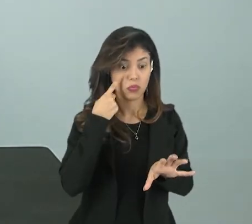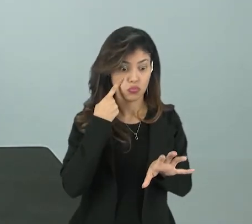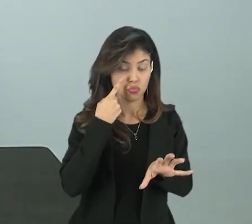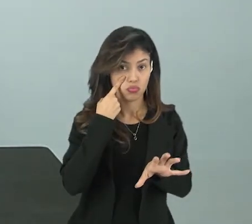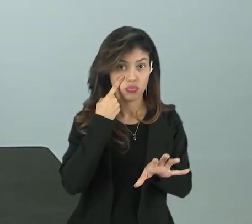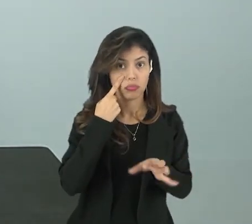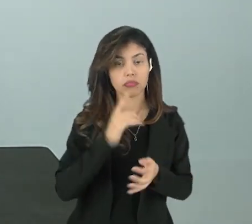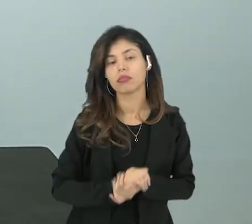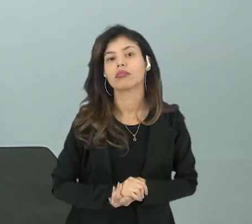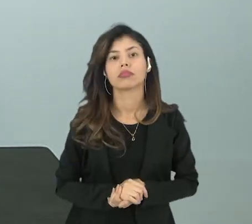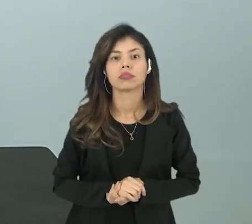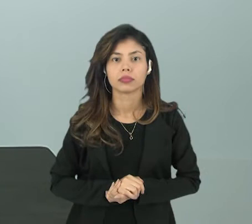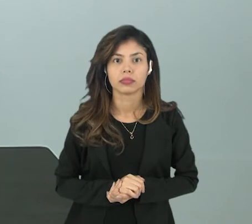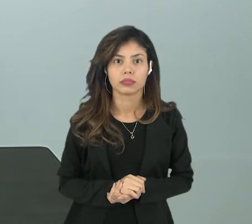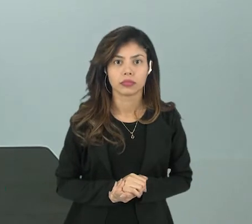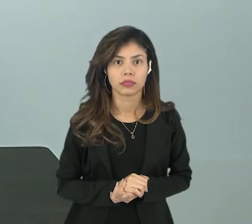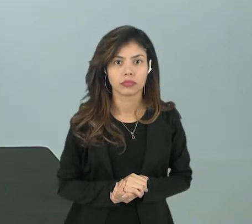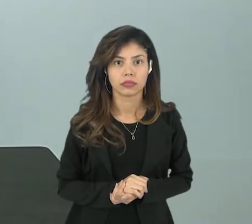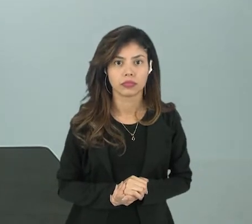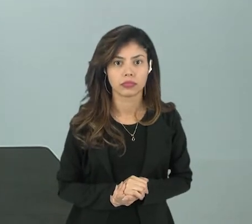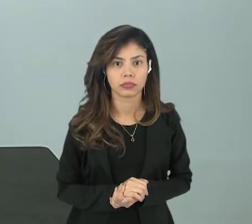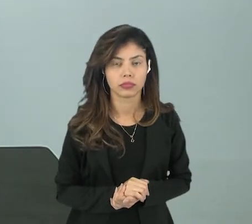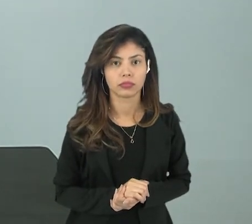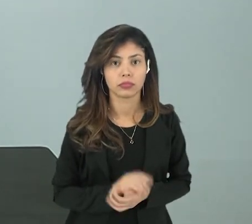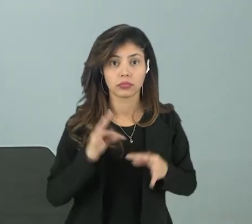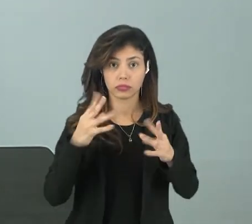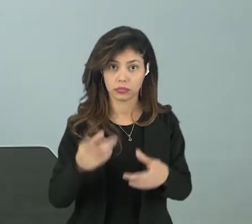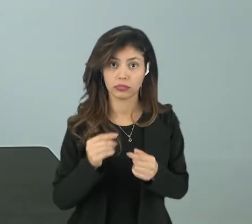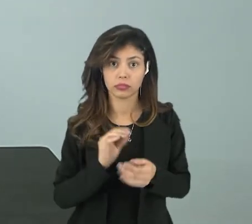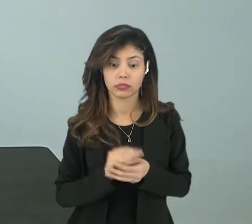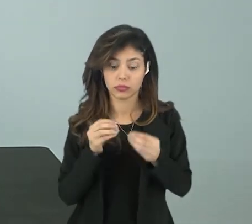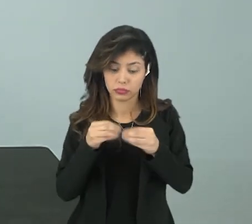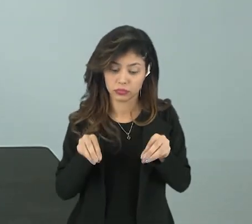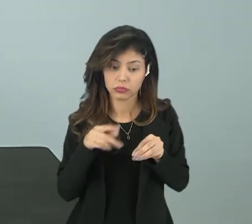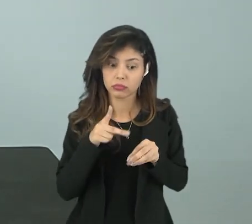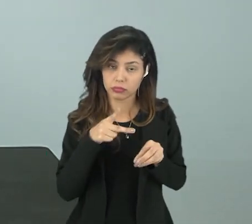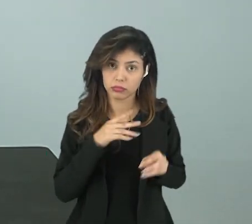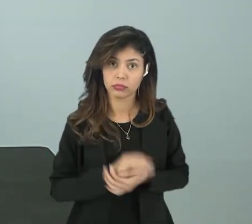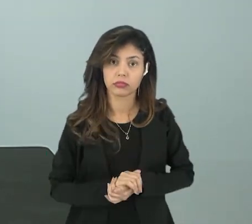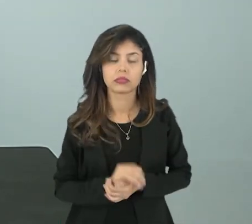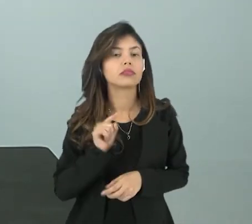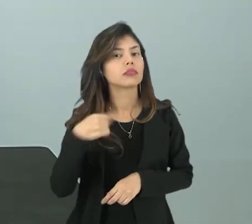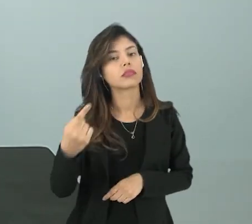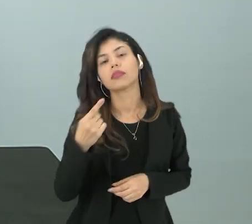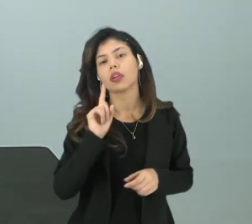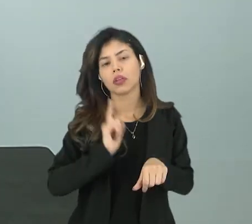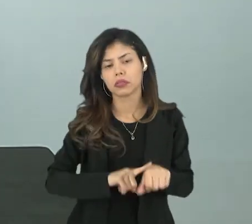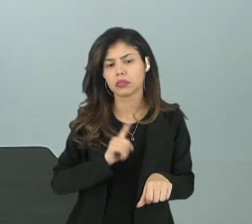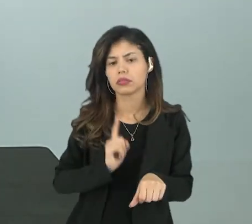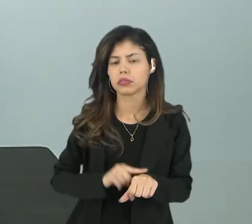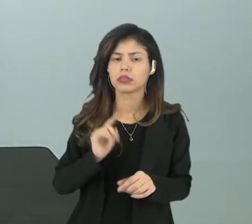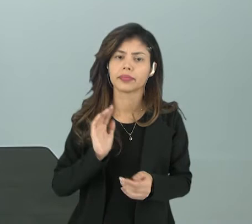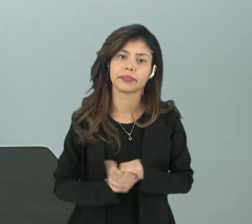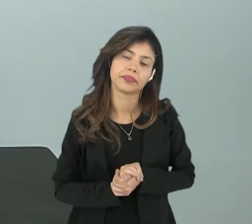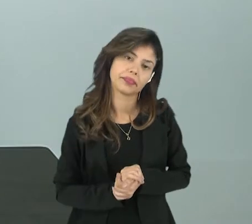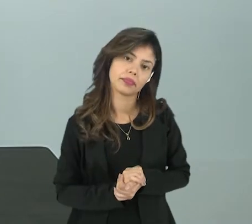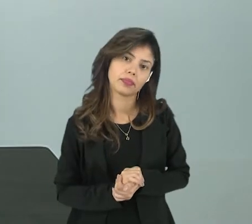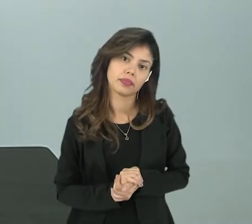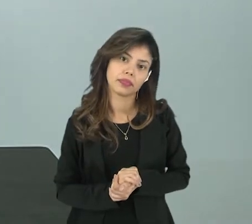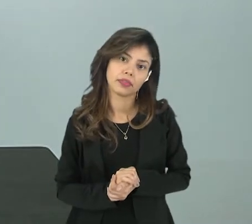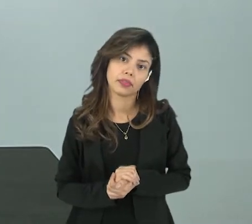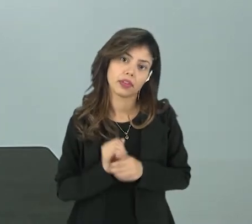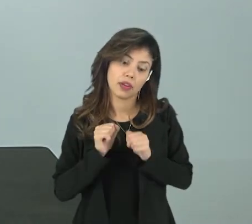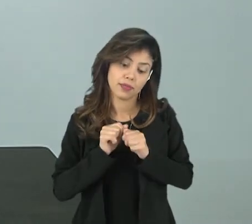olho no ambiente lá que está os ovinhos dela. Aí passa um tempo e eles